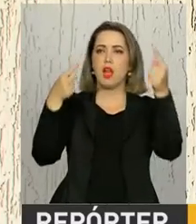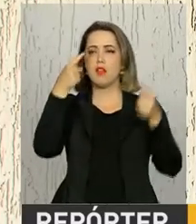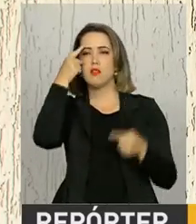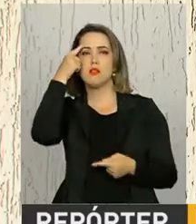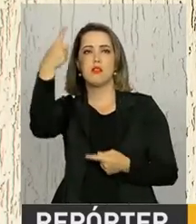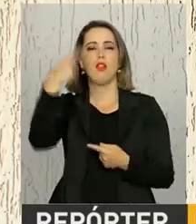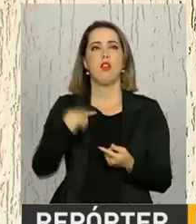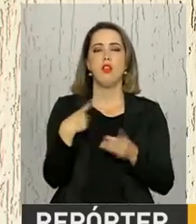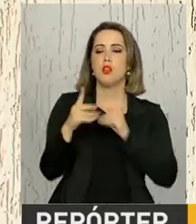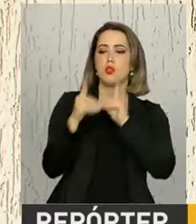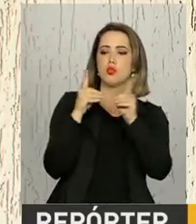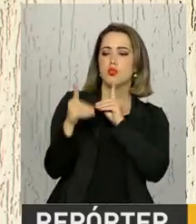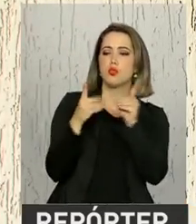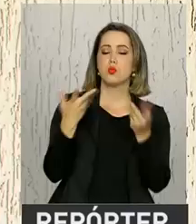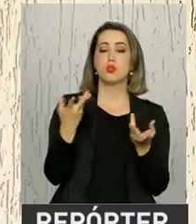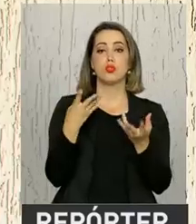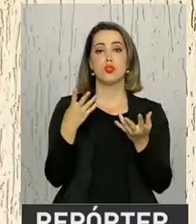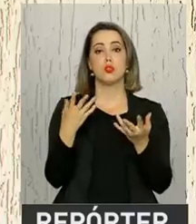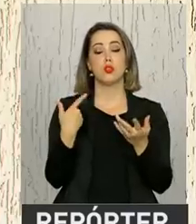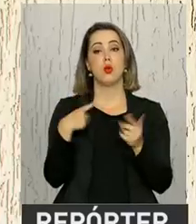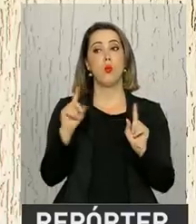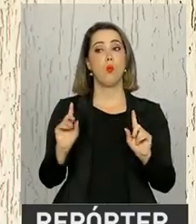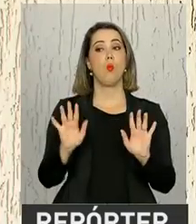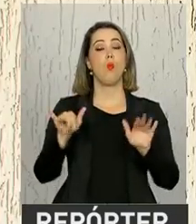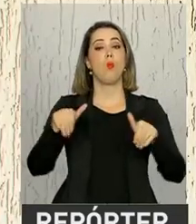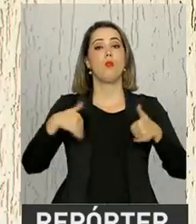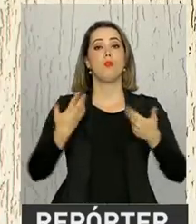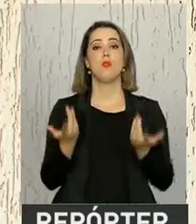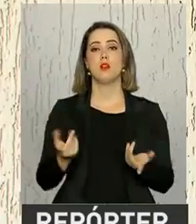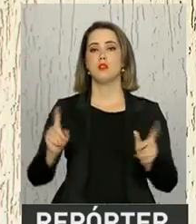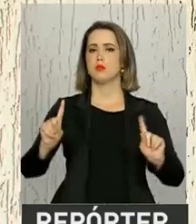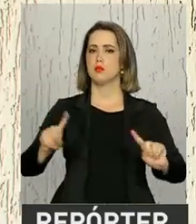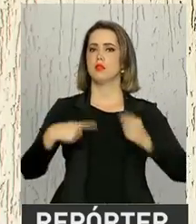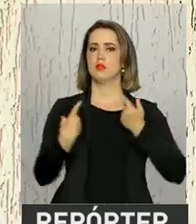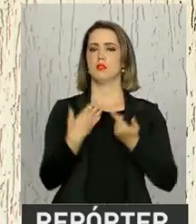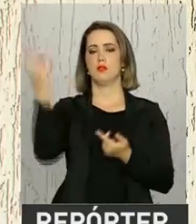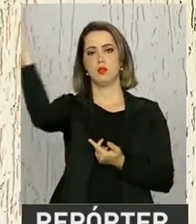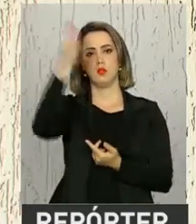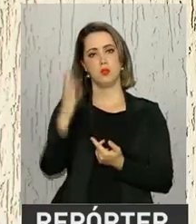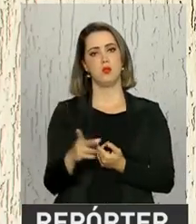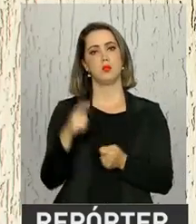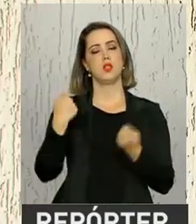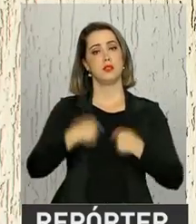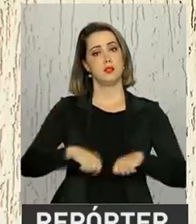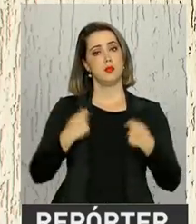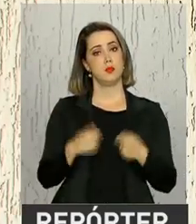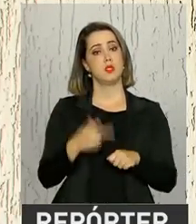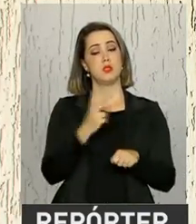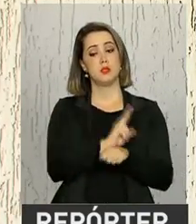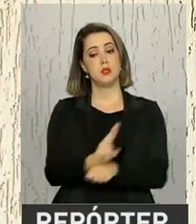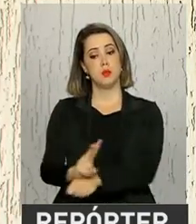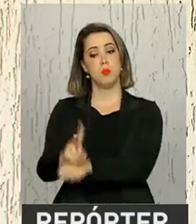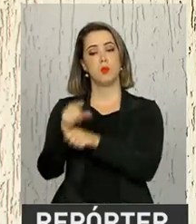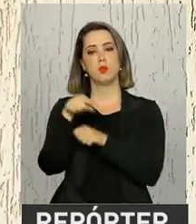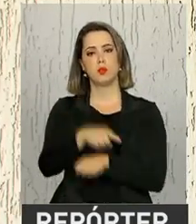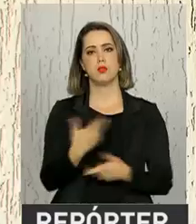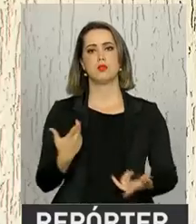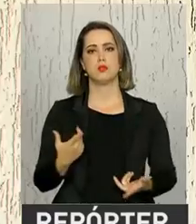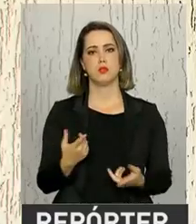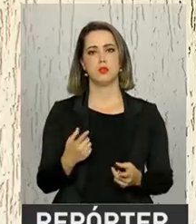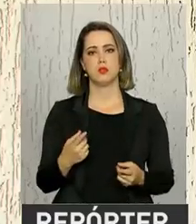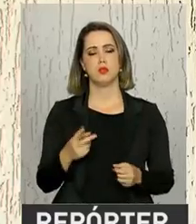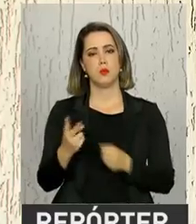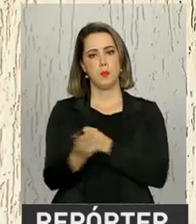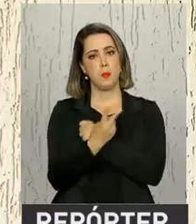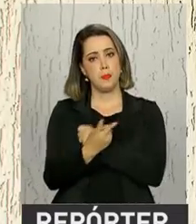responsáveis responsável os desafios que o Brasil precisa encarar para para para proteger e defender a